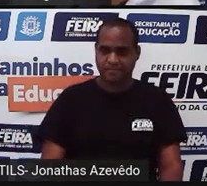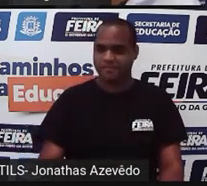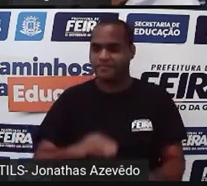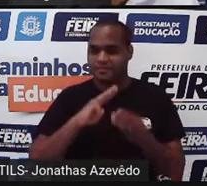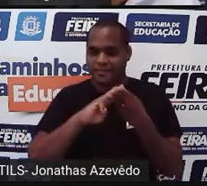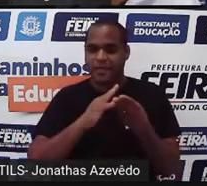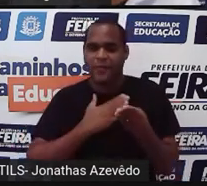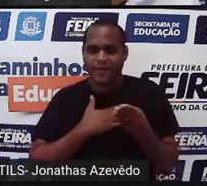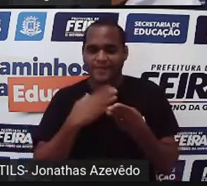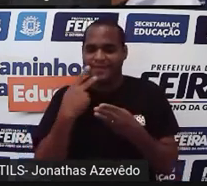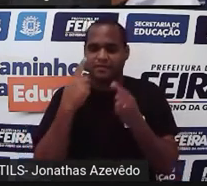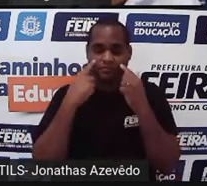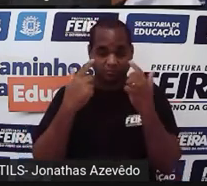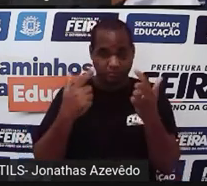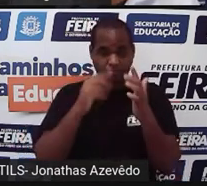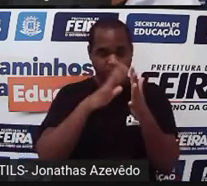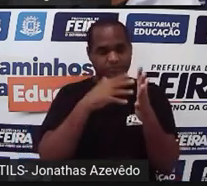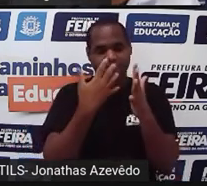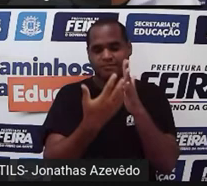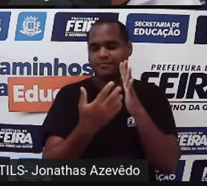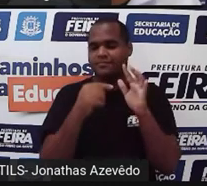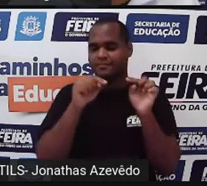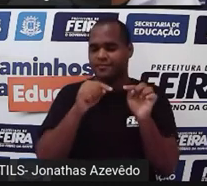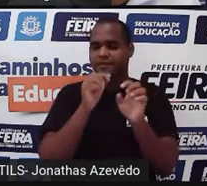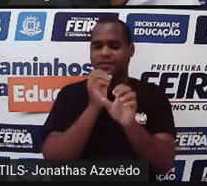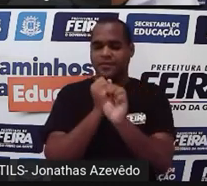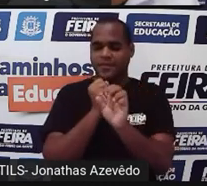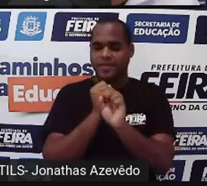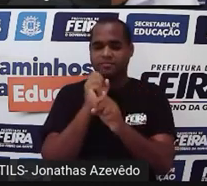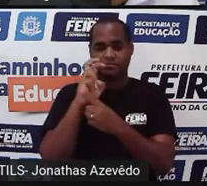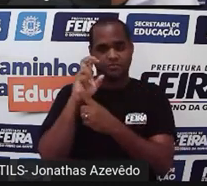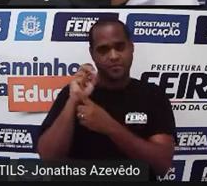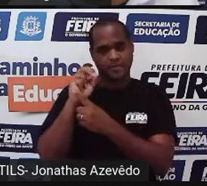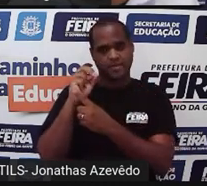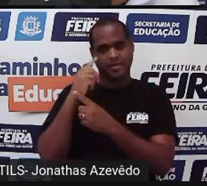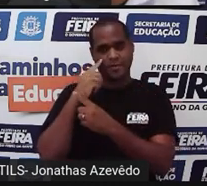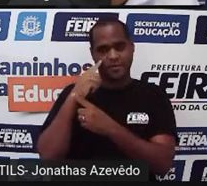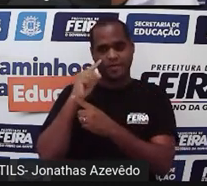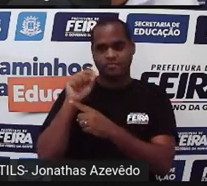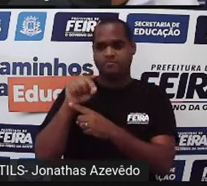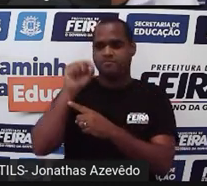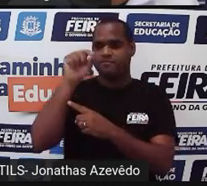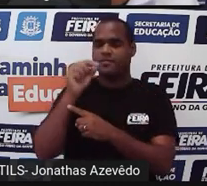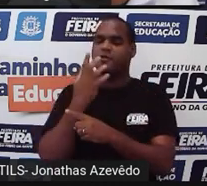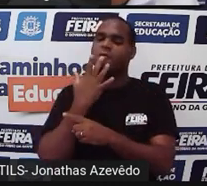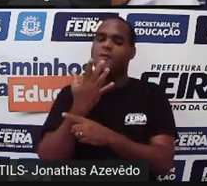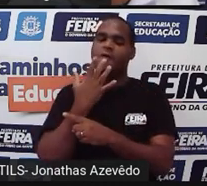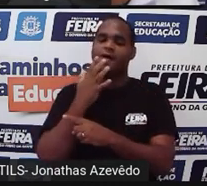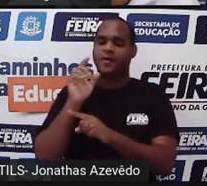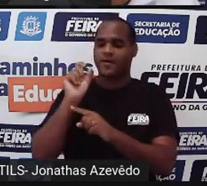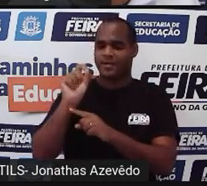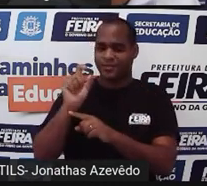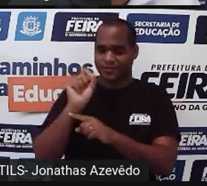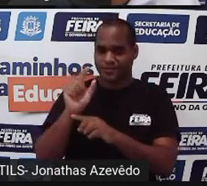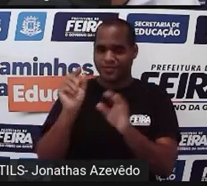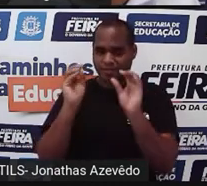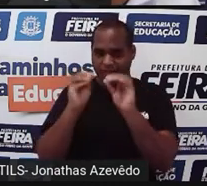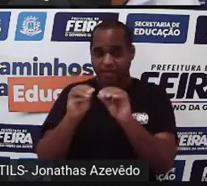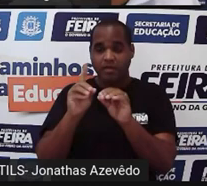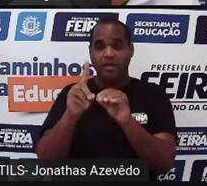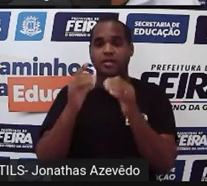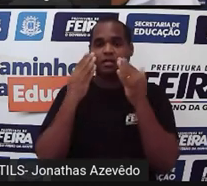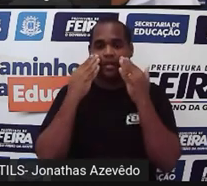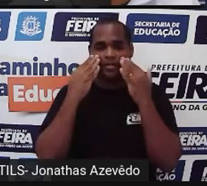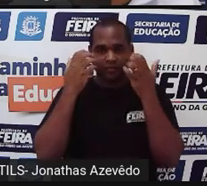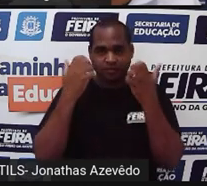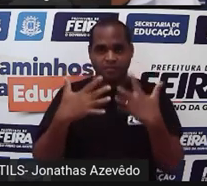na tabela, são 50. Então, eu vou fazer uma barrinha de outra cor, vou fazer de azul, para